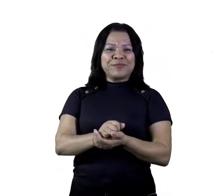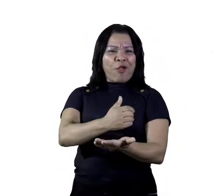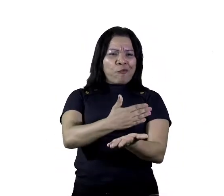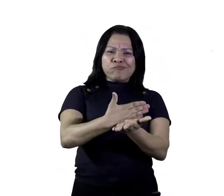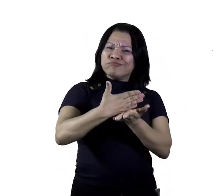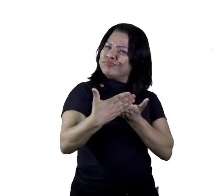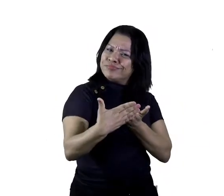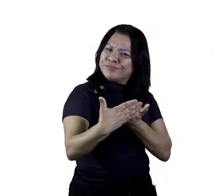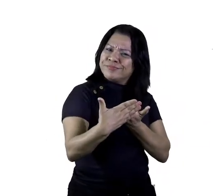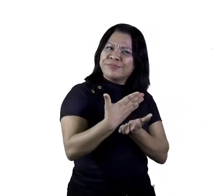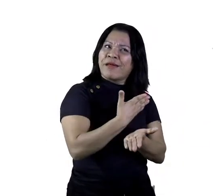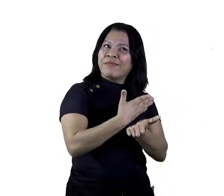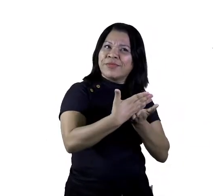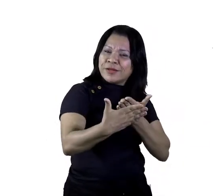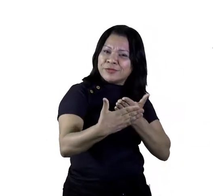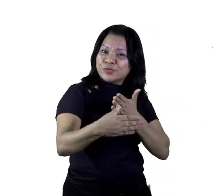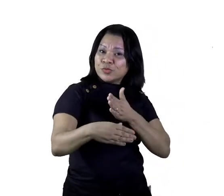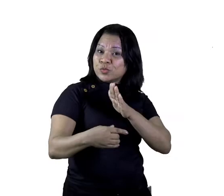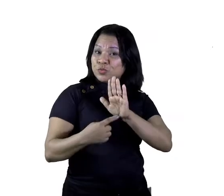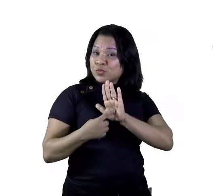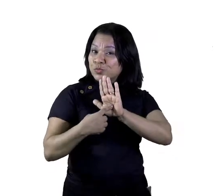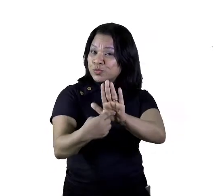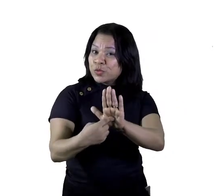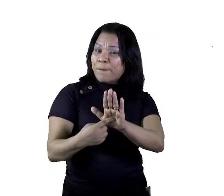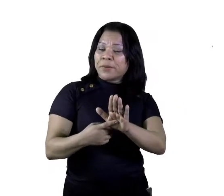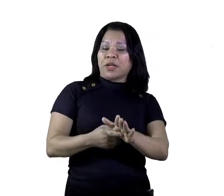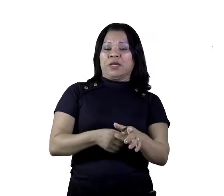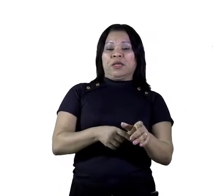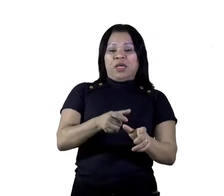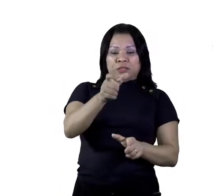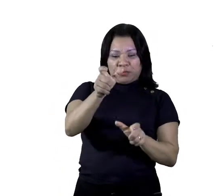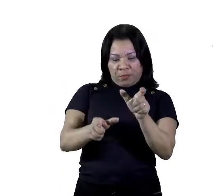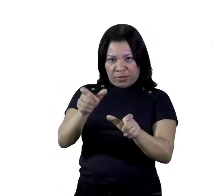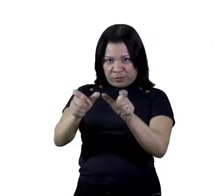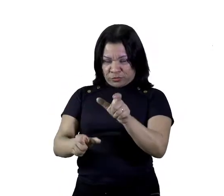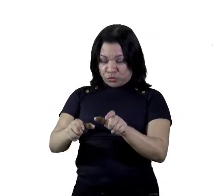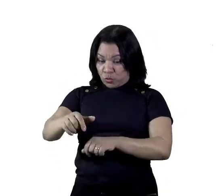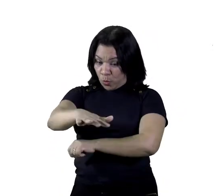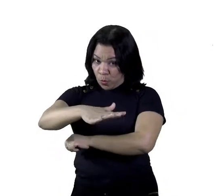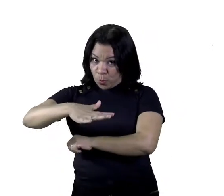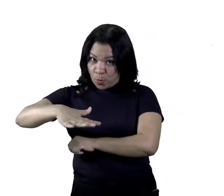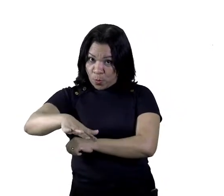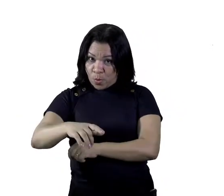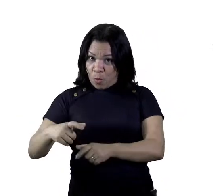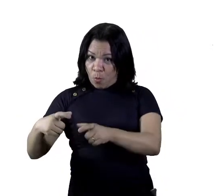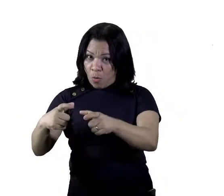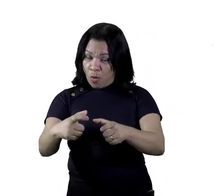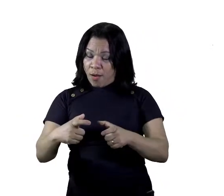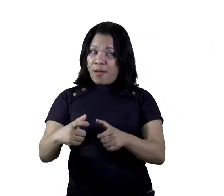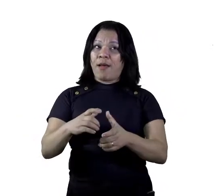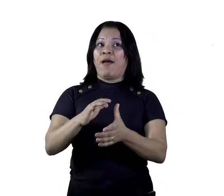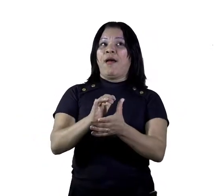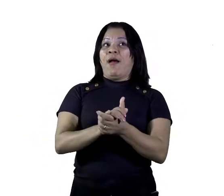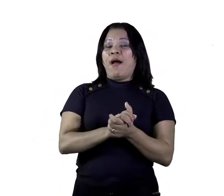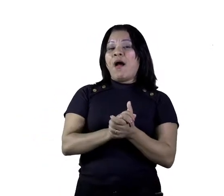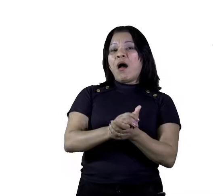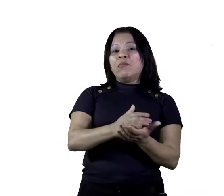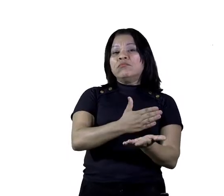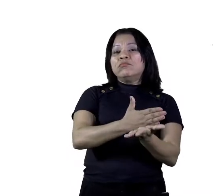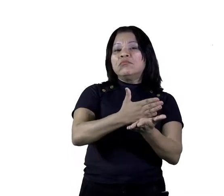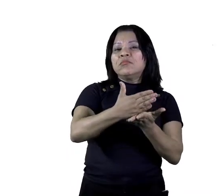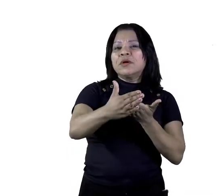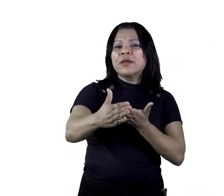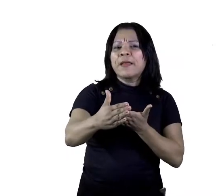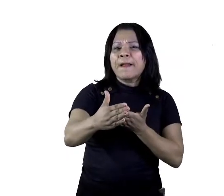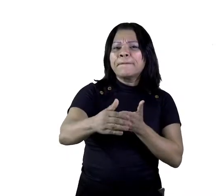introdução? Na introdução apresenta os personagens, o local e a parte principal ali do texto, a introdução principal